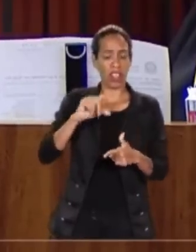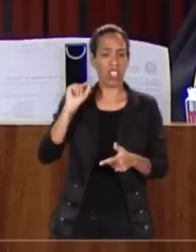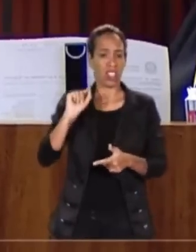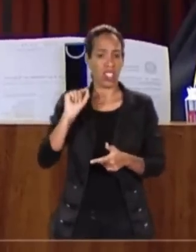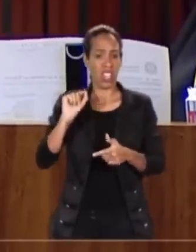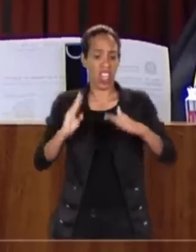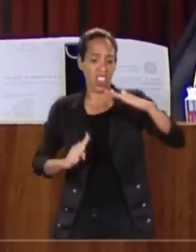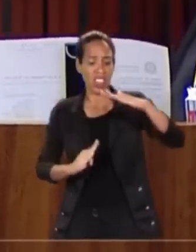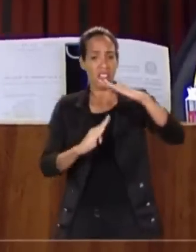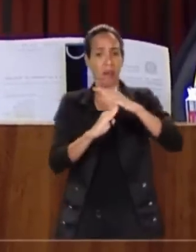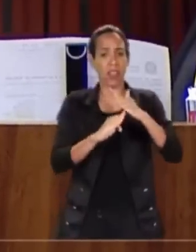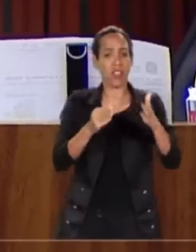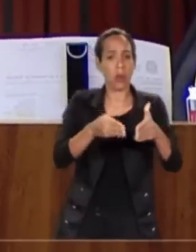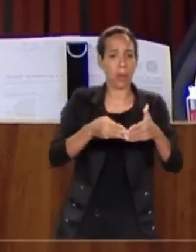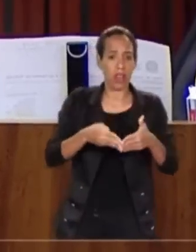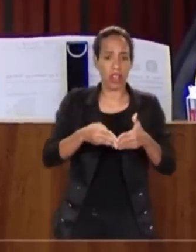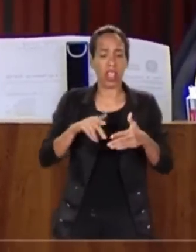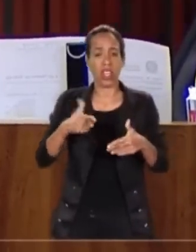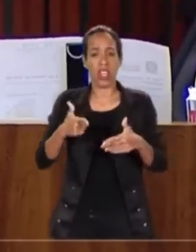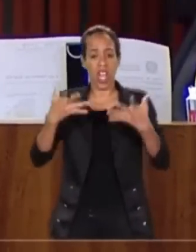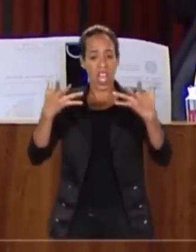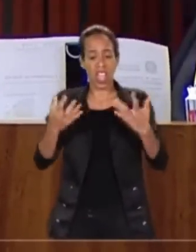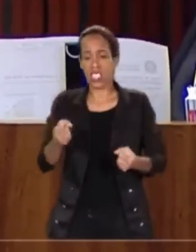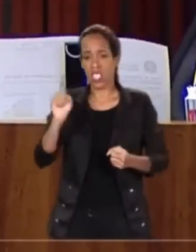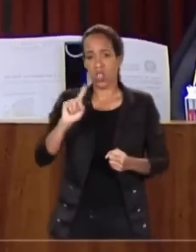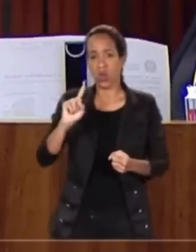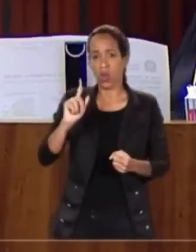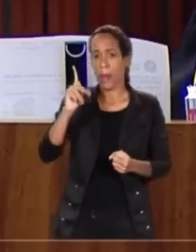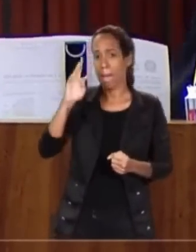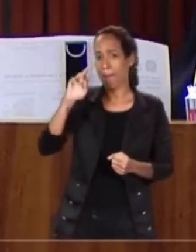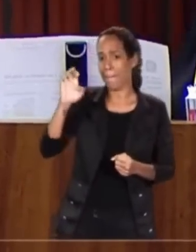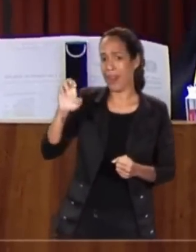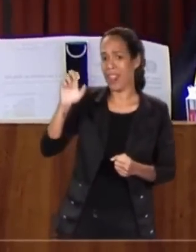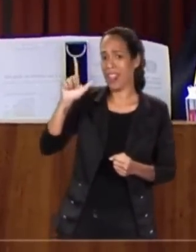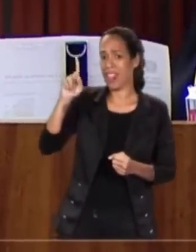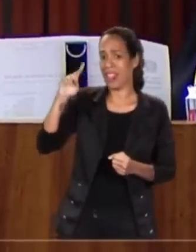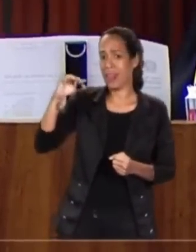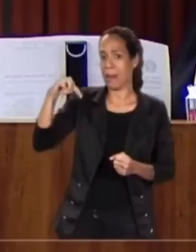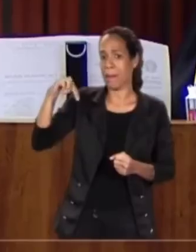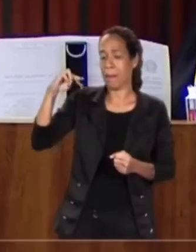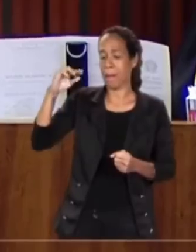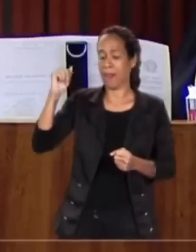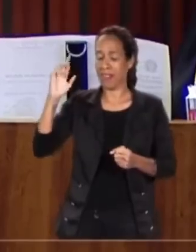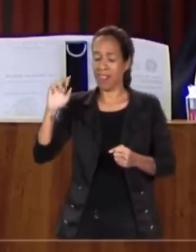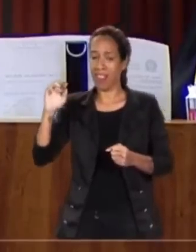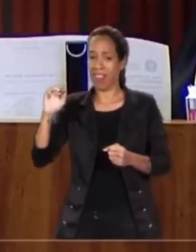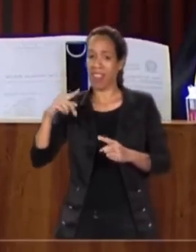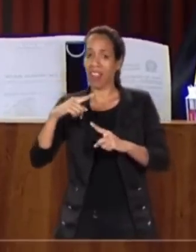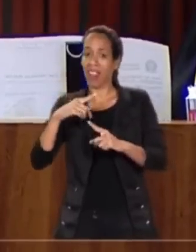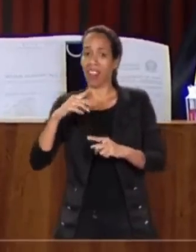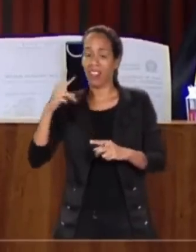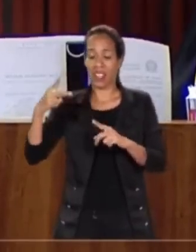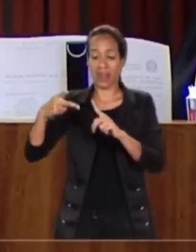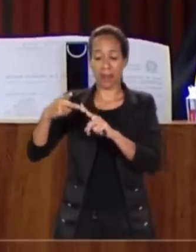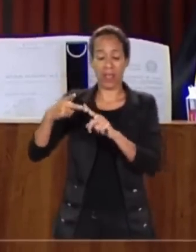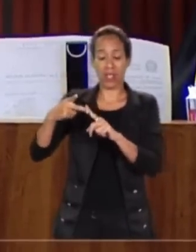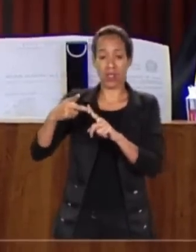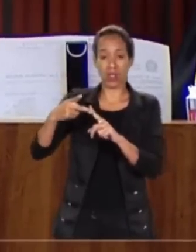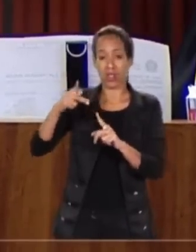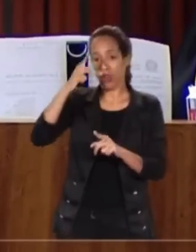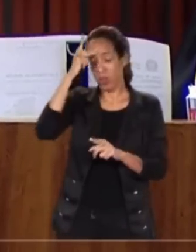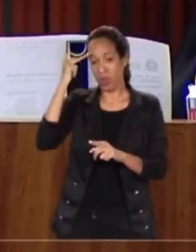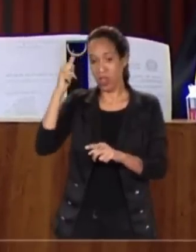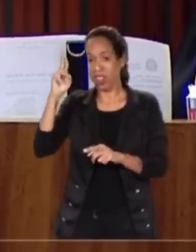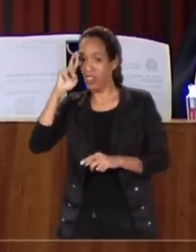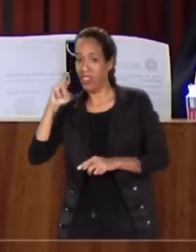redelimitação da demanda rejeitada para eliminar de legitimidade passiva de causa do segundo investigado e a